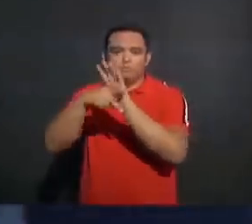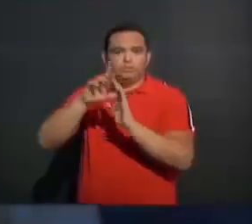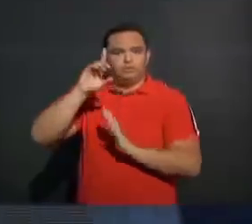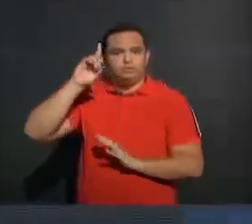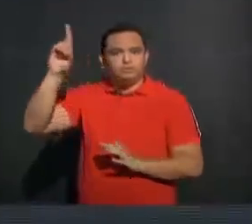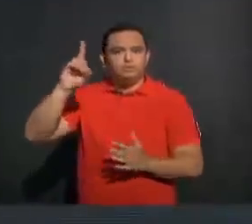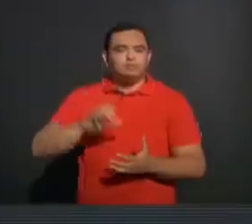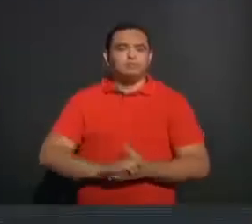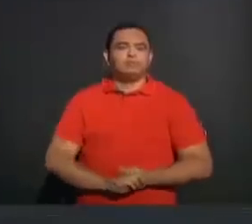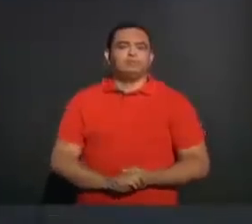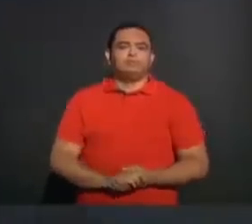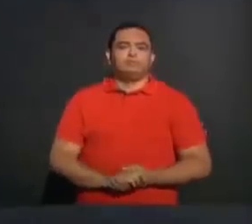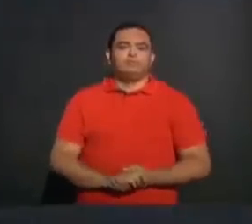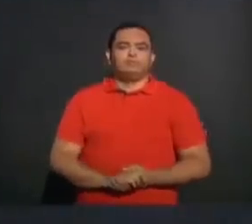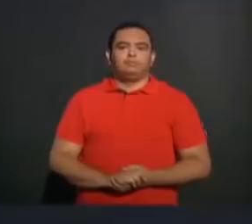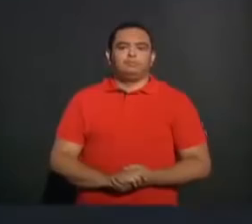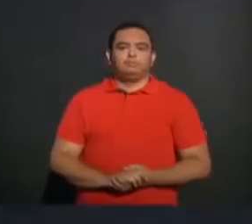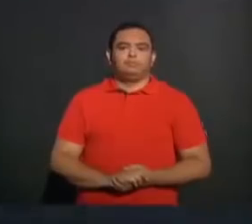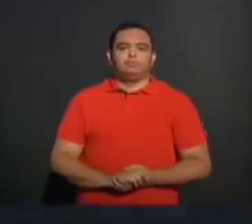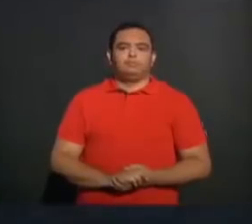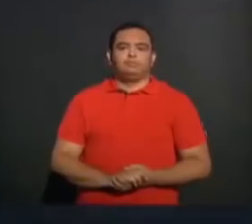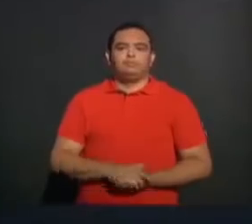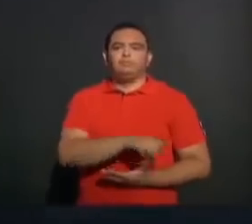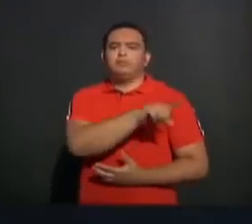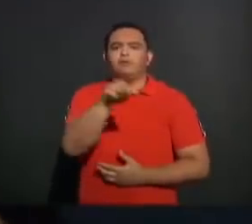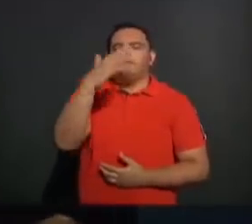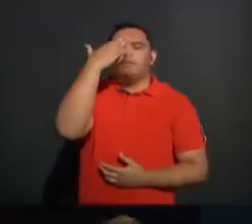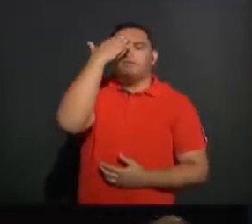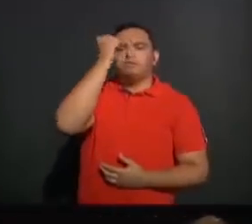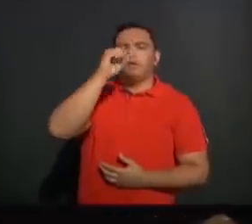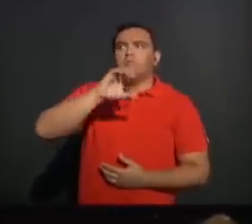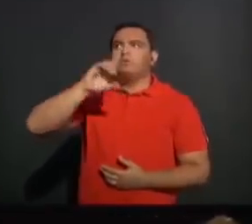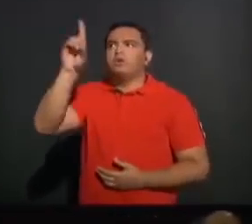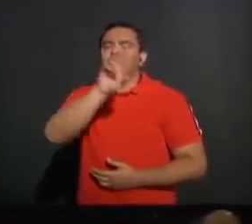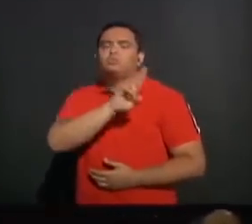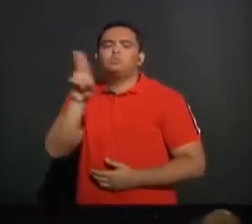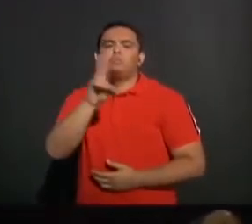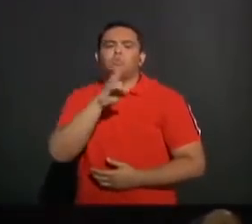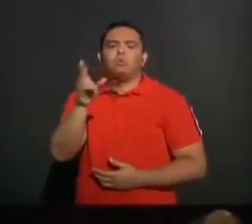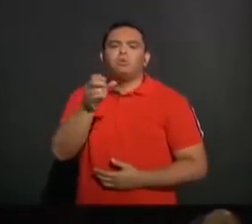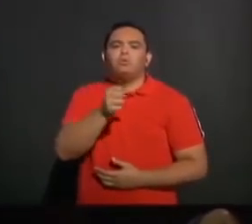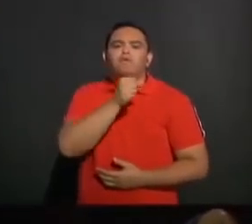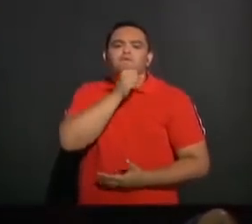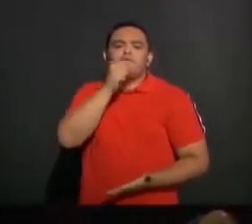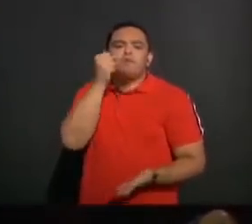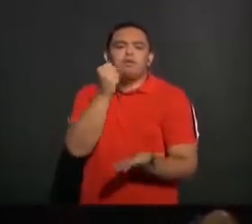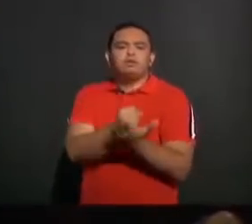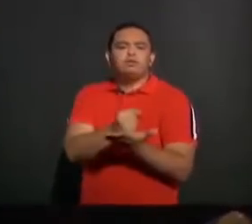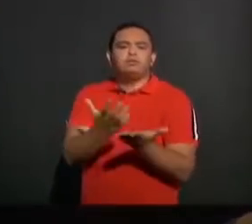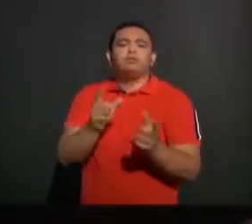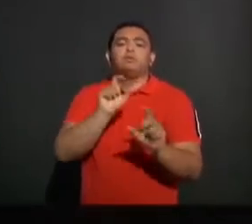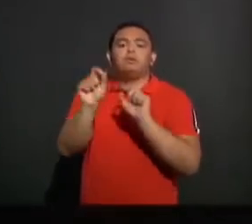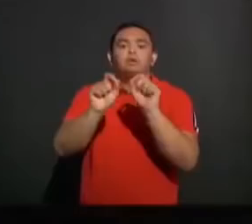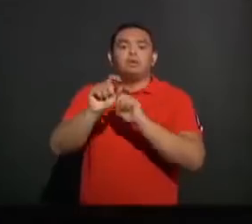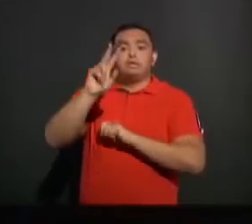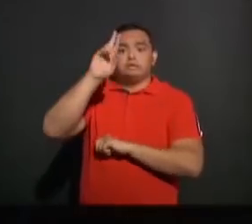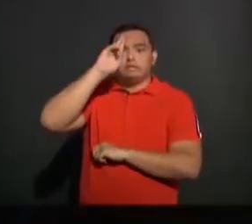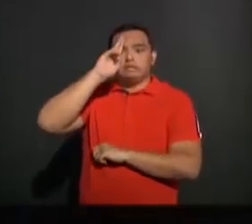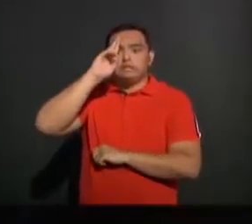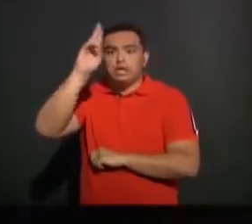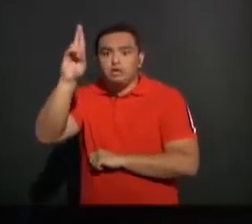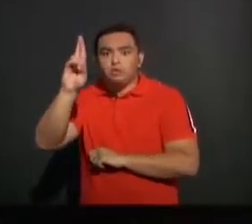Senhor. Quem aqui adivinha qual é o nome que Deus mais é chamado no Velho Testamento? Senhor